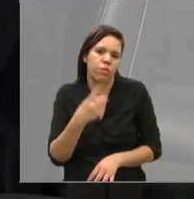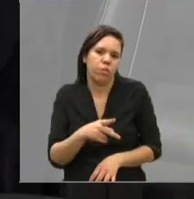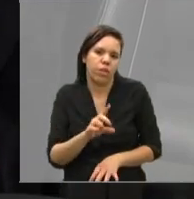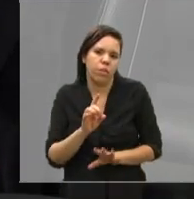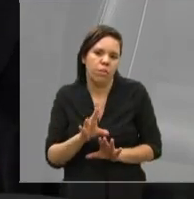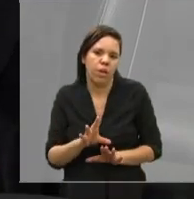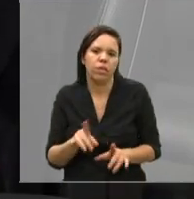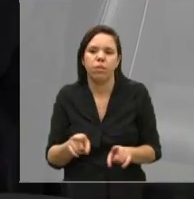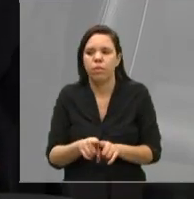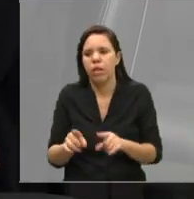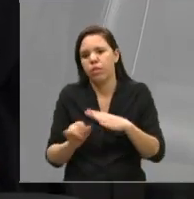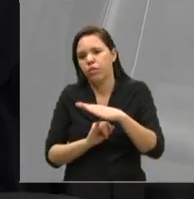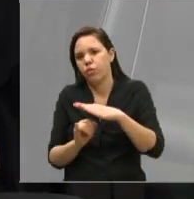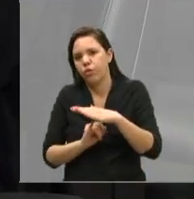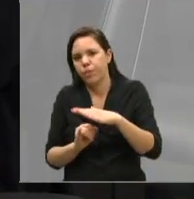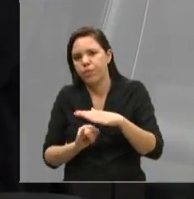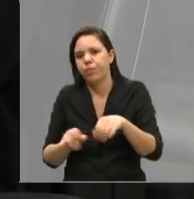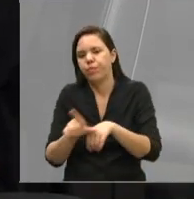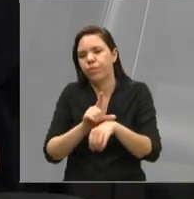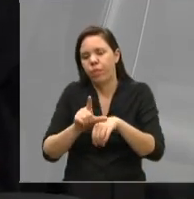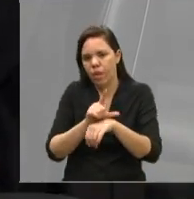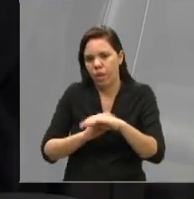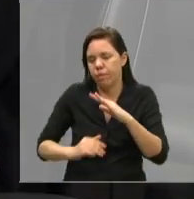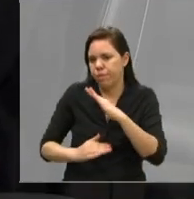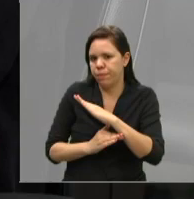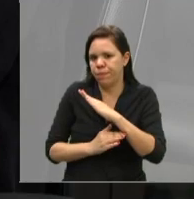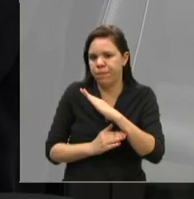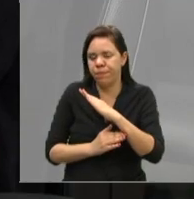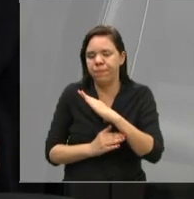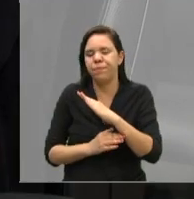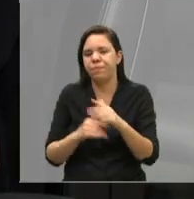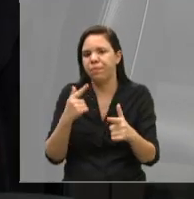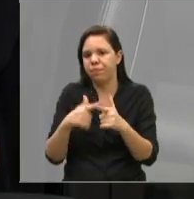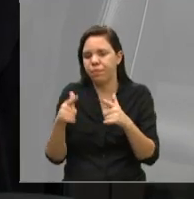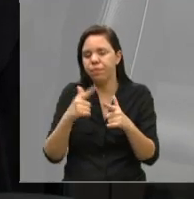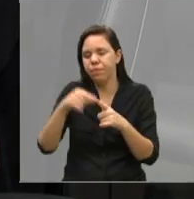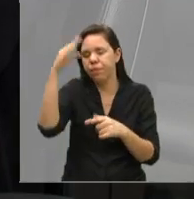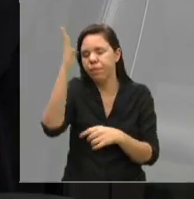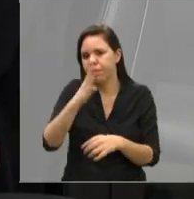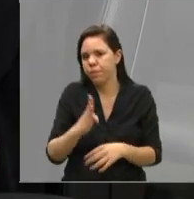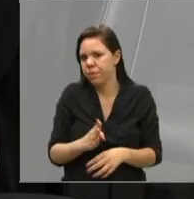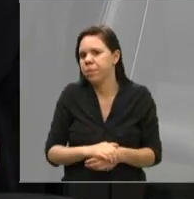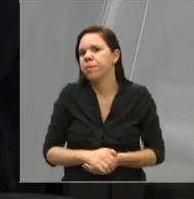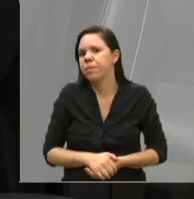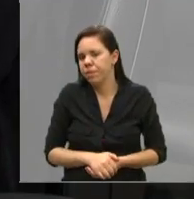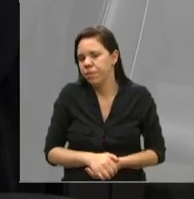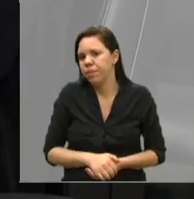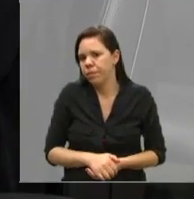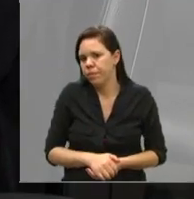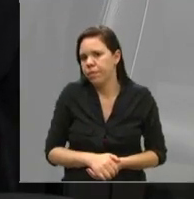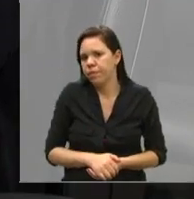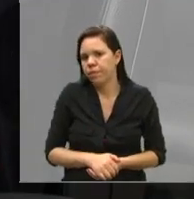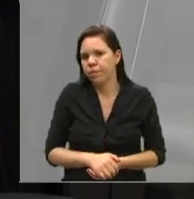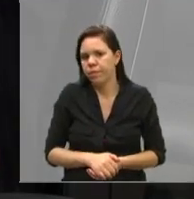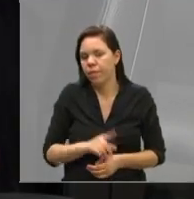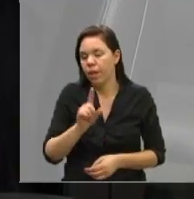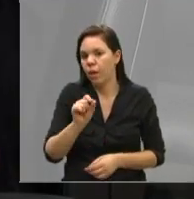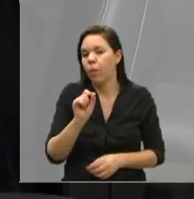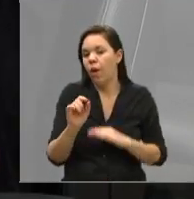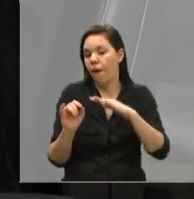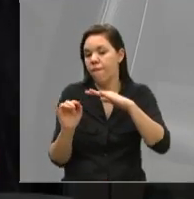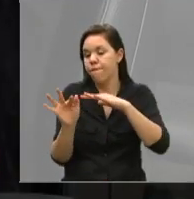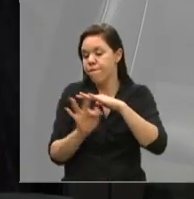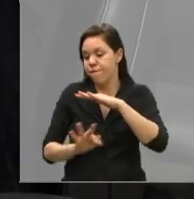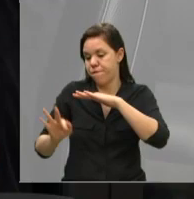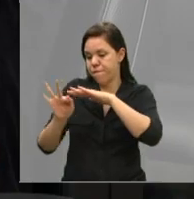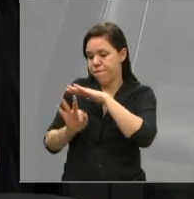Campinas e da instituição do Legislativo em si, mas é um problema do Brasil, né? Que uma coisa é a formalidade, né?